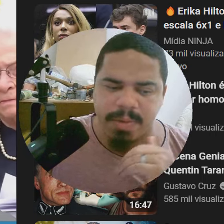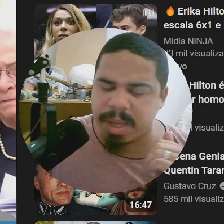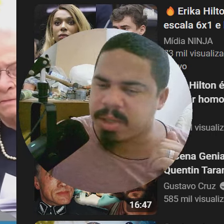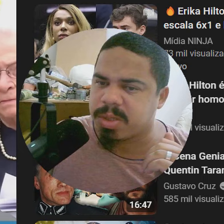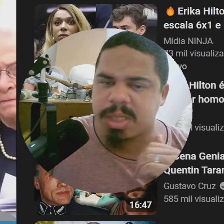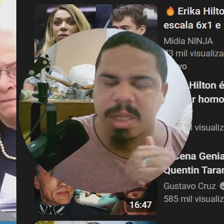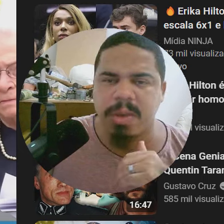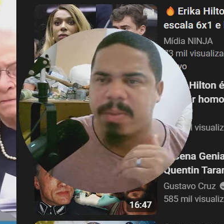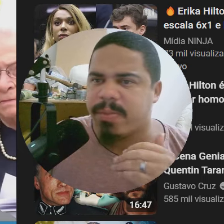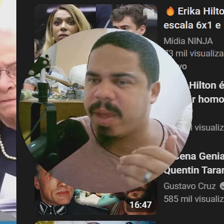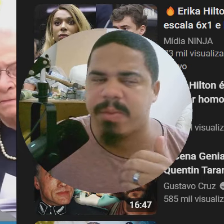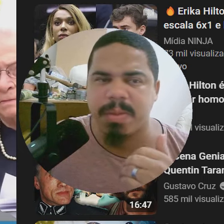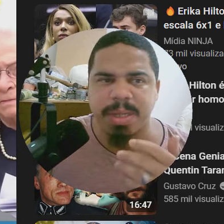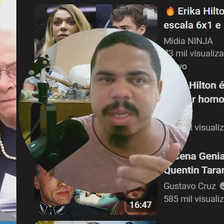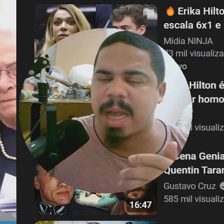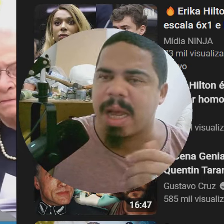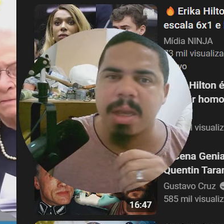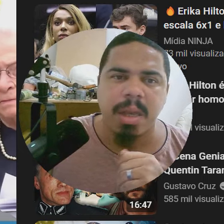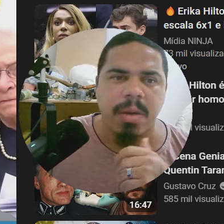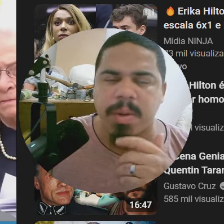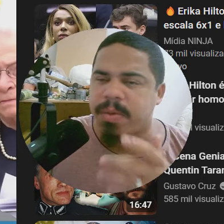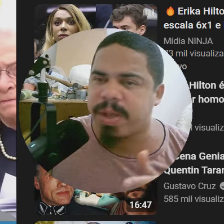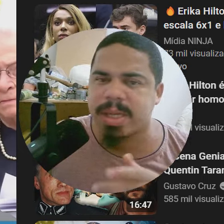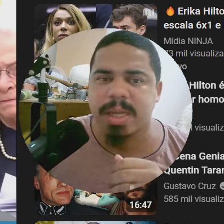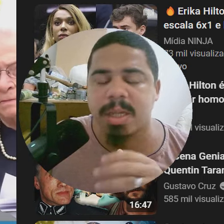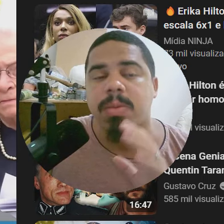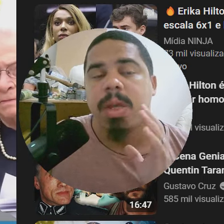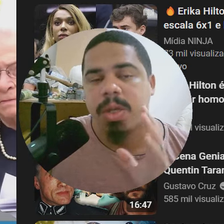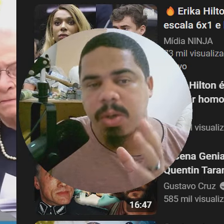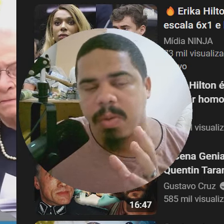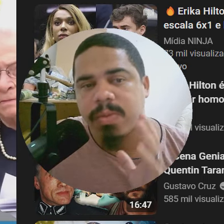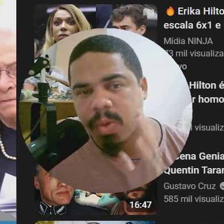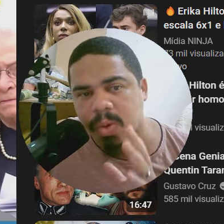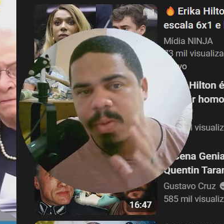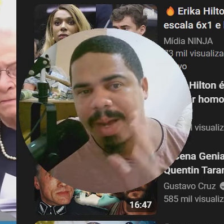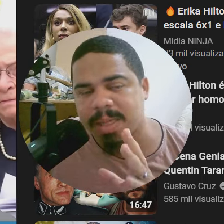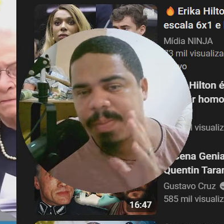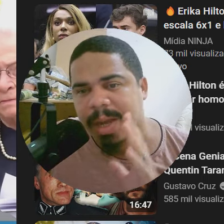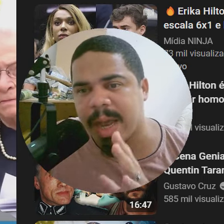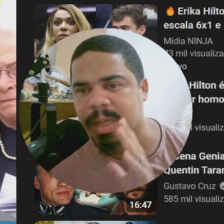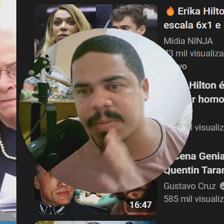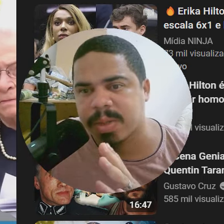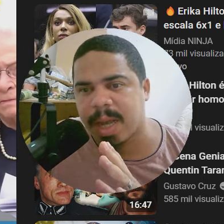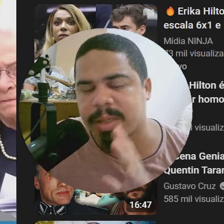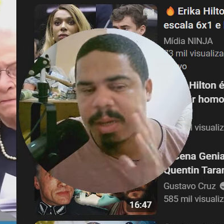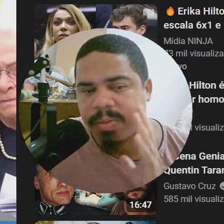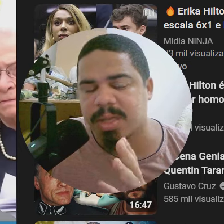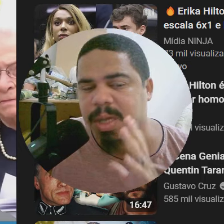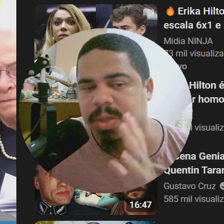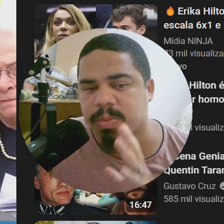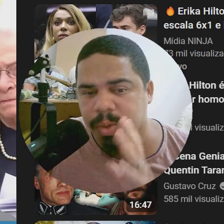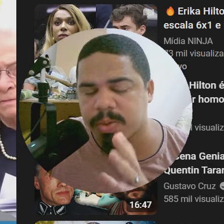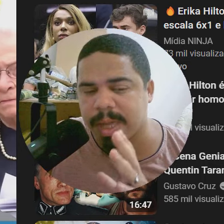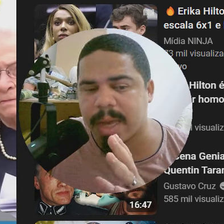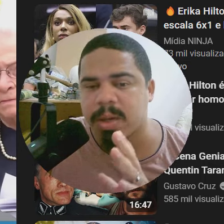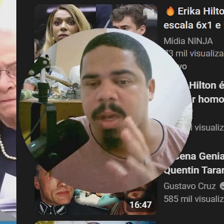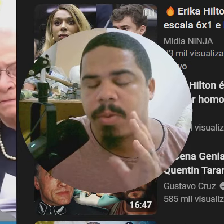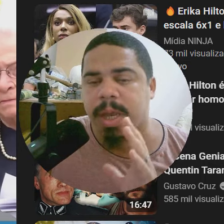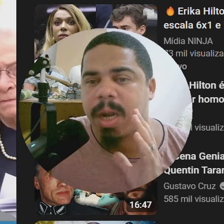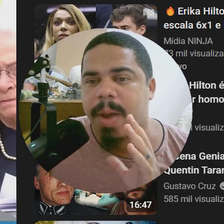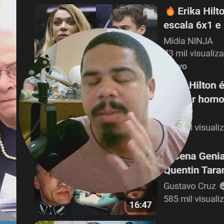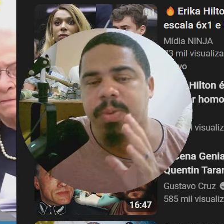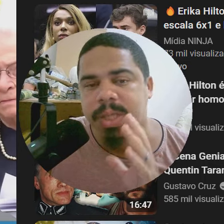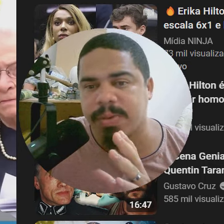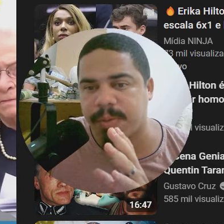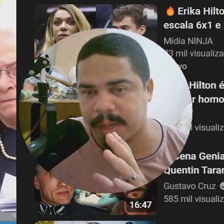sobre, cara, vamos reduzir isso aqui, vamos ver, vamos ajeitar, vamos ver essa questão. E, de novo, tudo passa pela carga tributária, tá? Eu vou deixar isso muito claro,